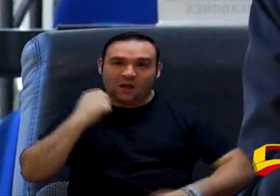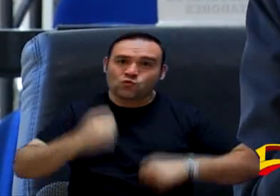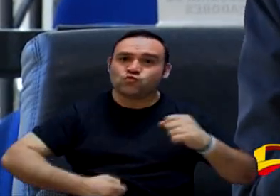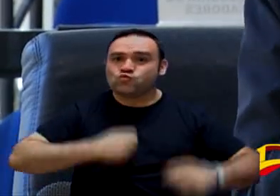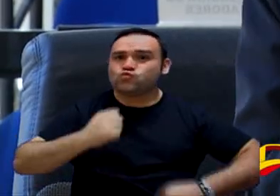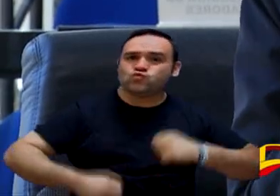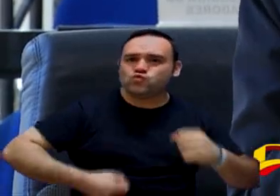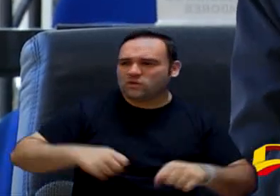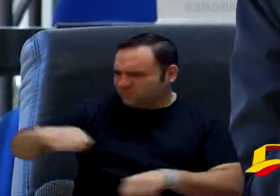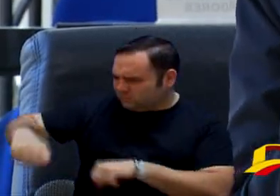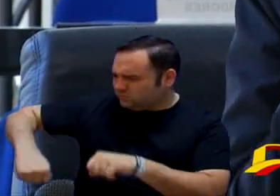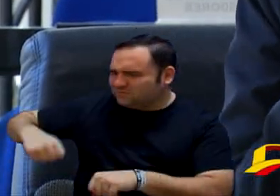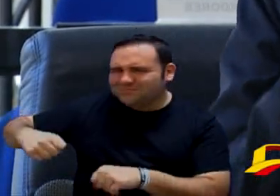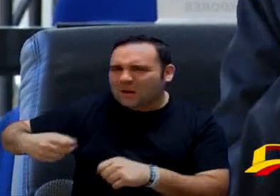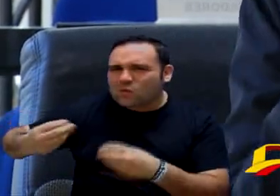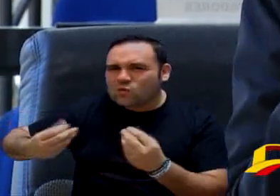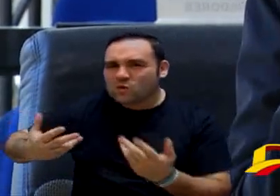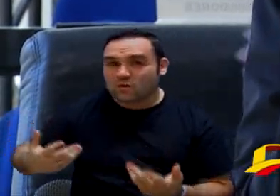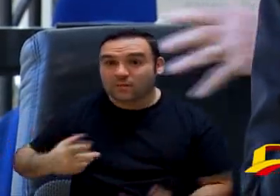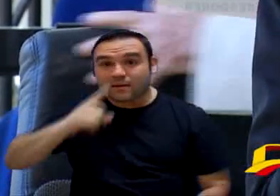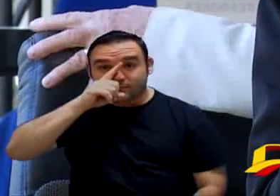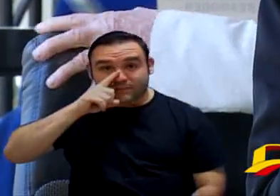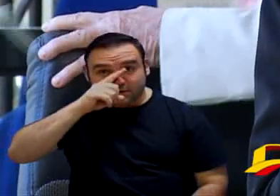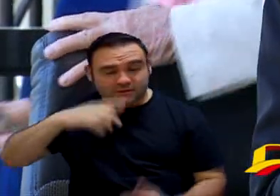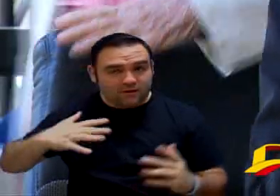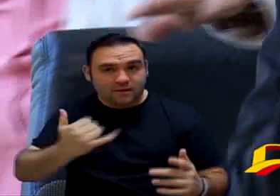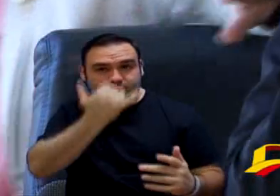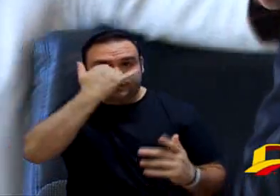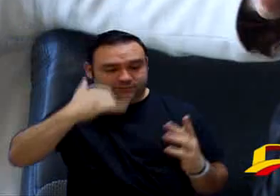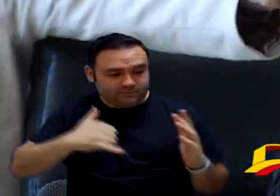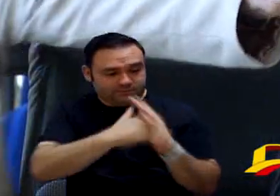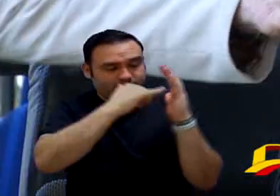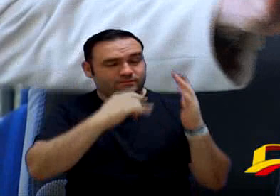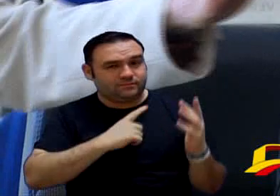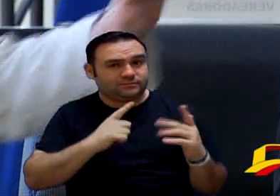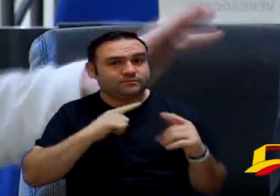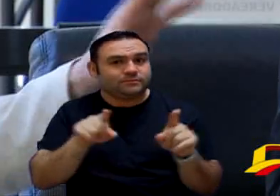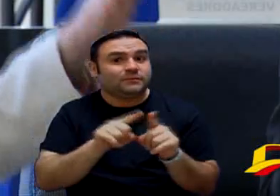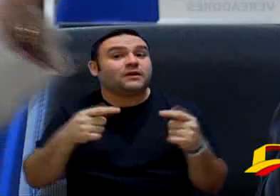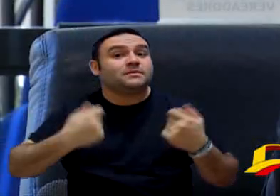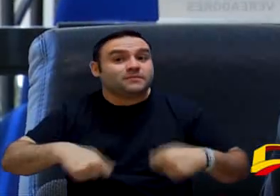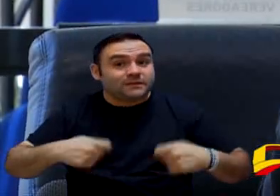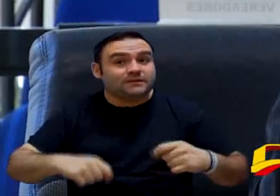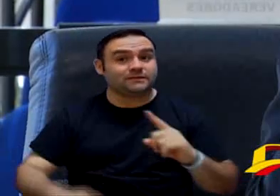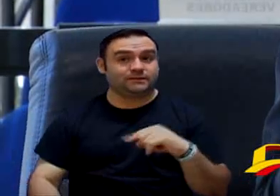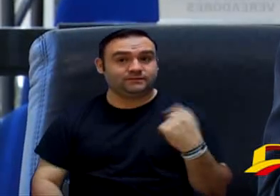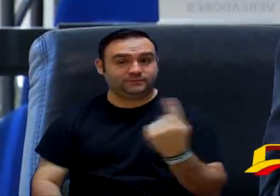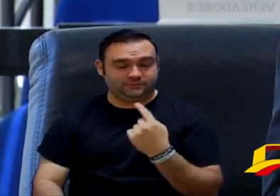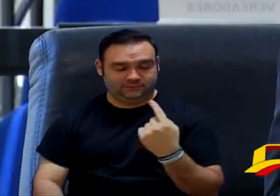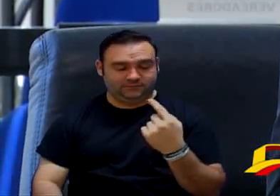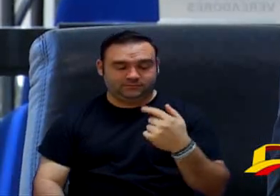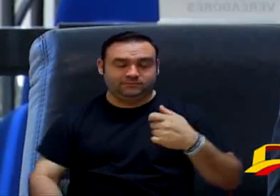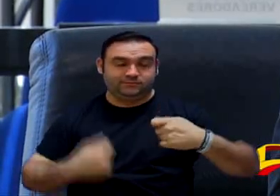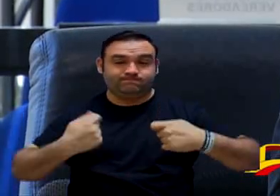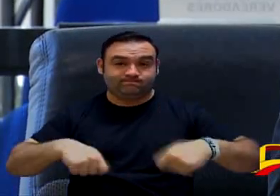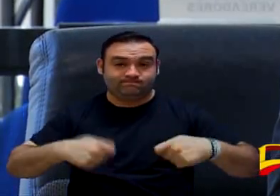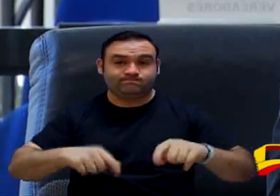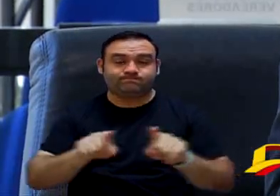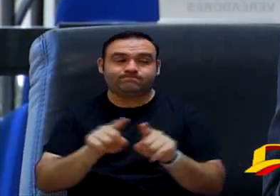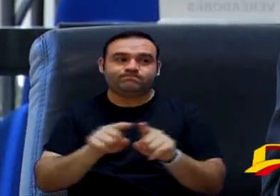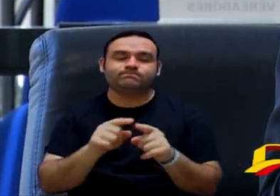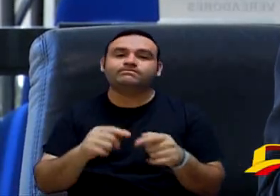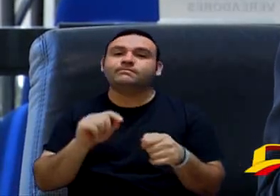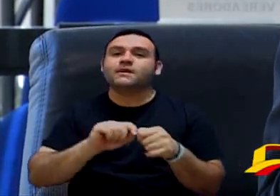e ciclistas o risco desse dente é muito maior porque a gente tem que fazer né que